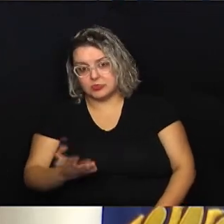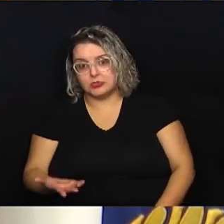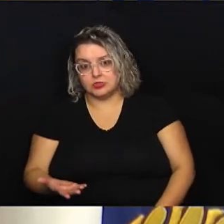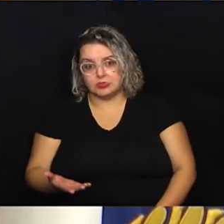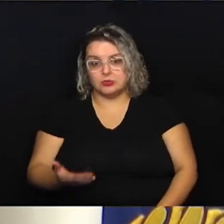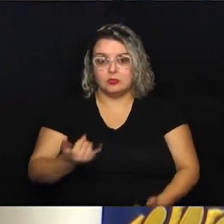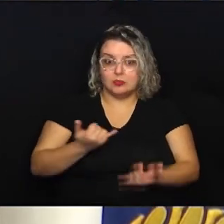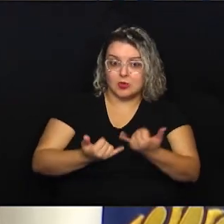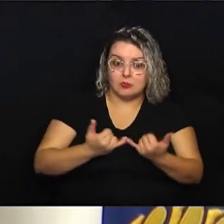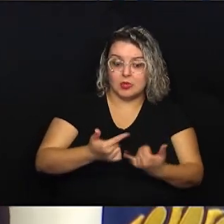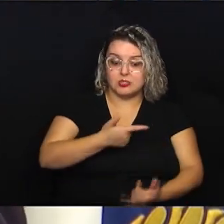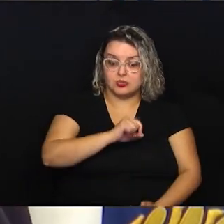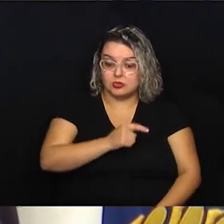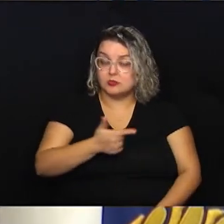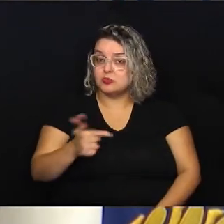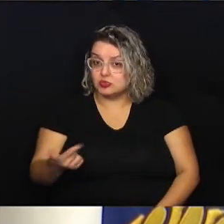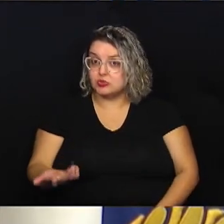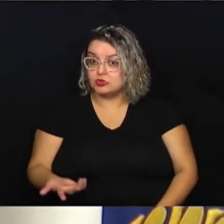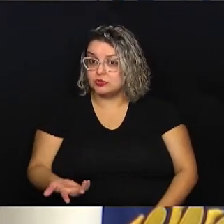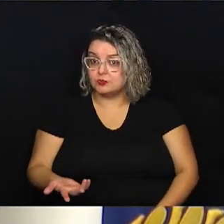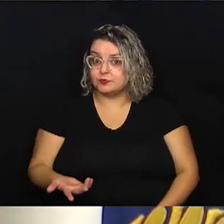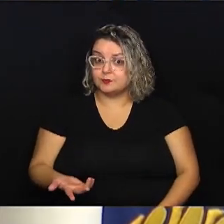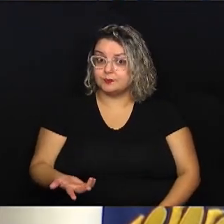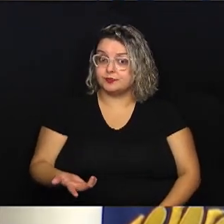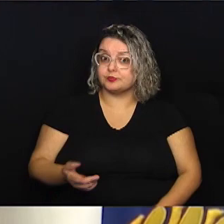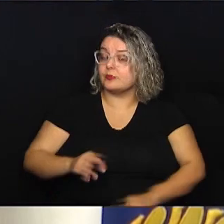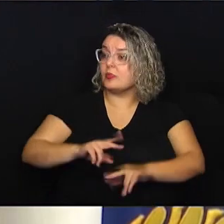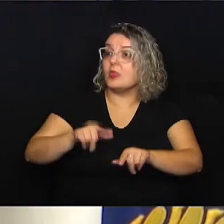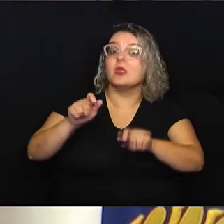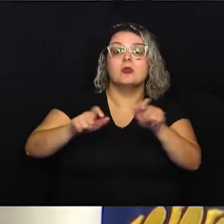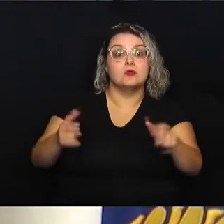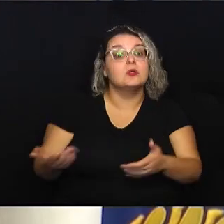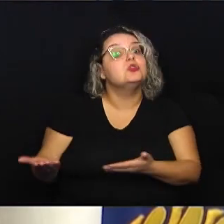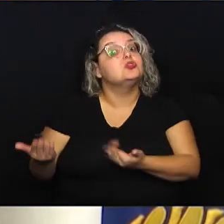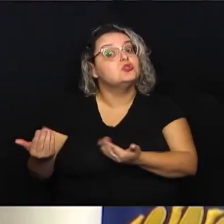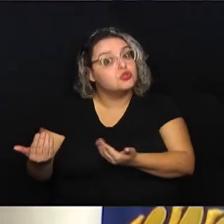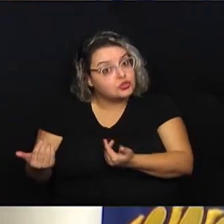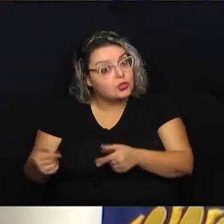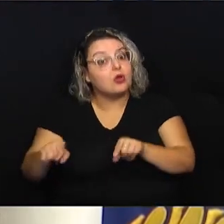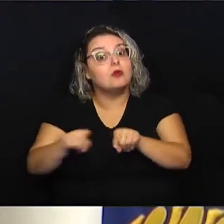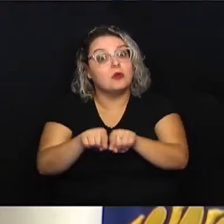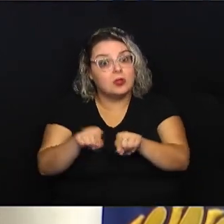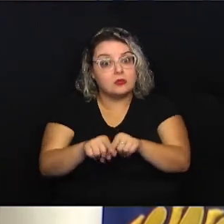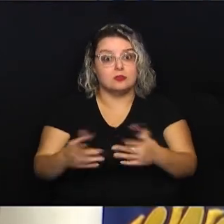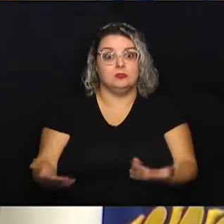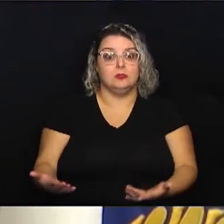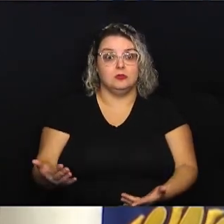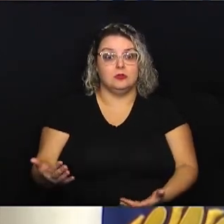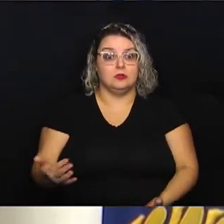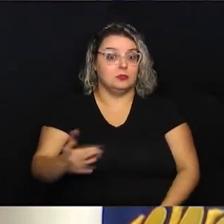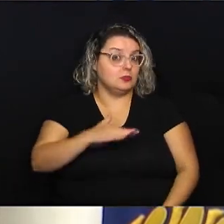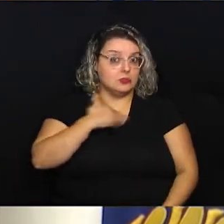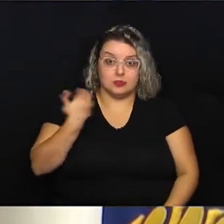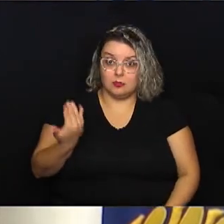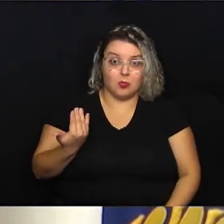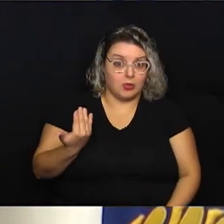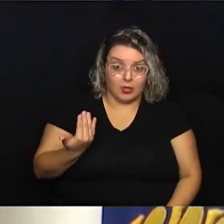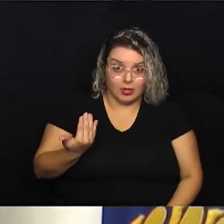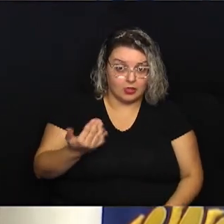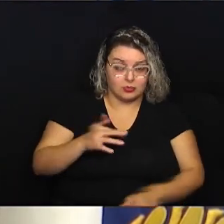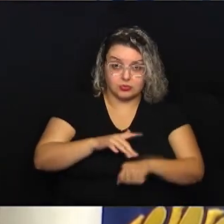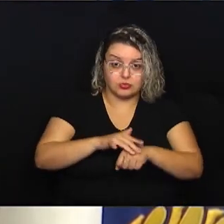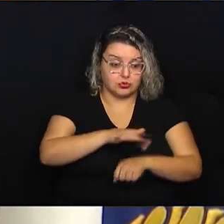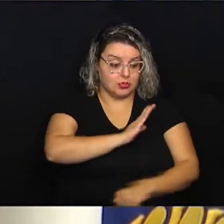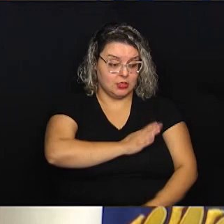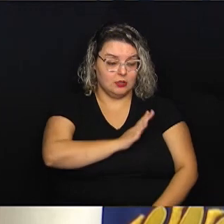de 2022, muitas pessoas, muitos jovens, inclusive, estão morrendo de doenças cardíacas. Então,